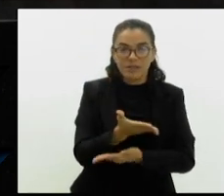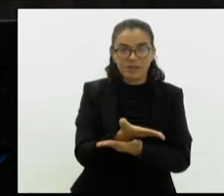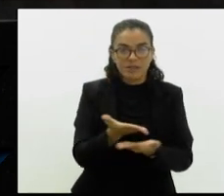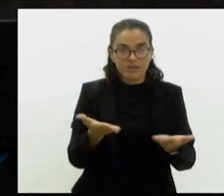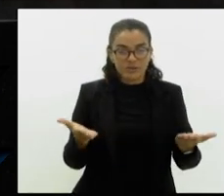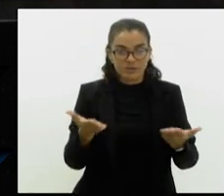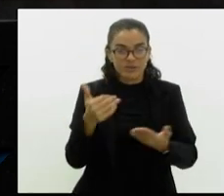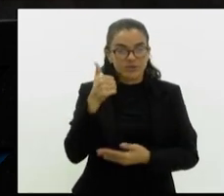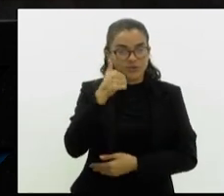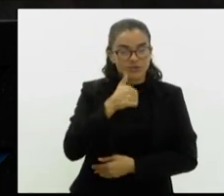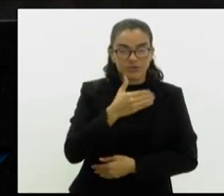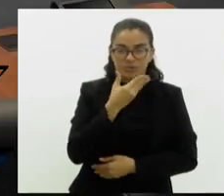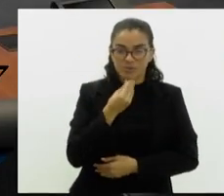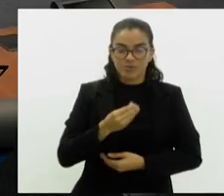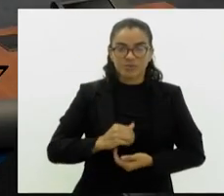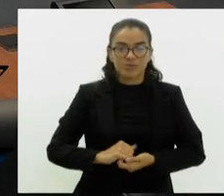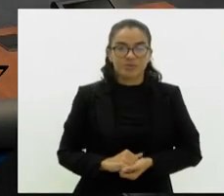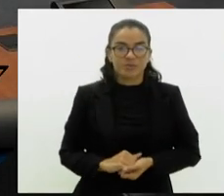todos e a